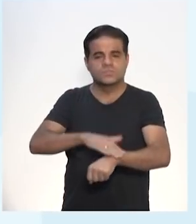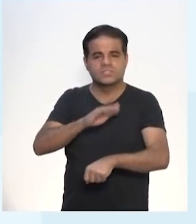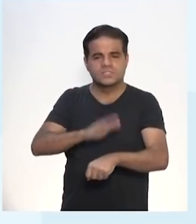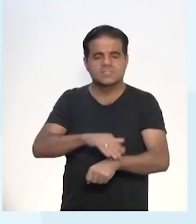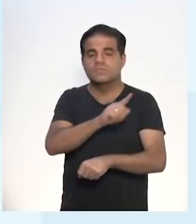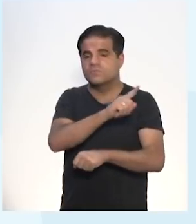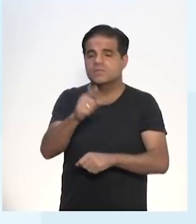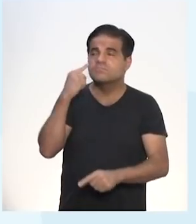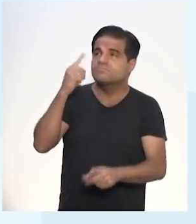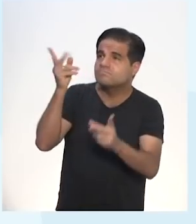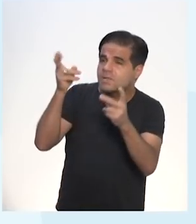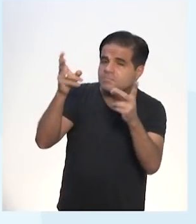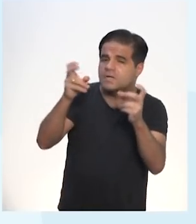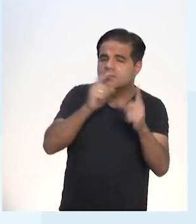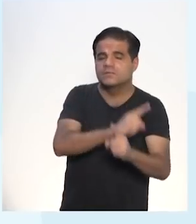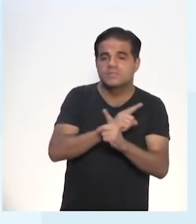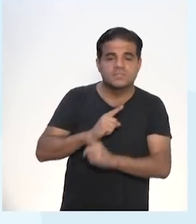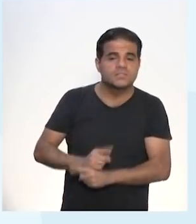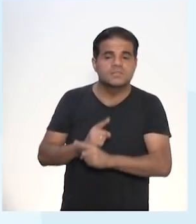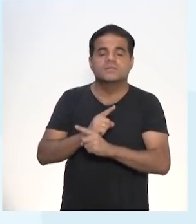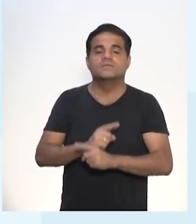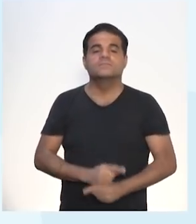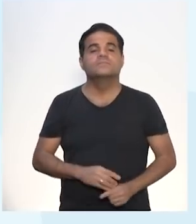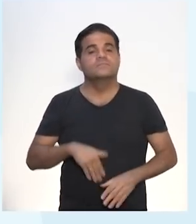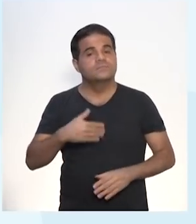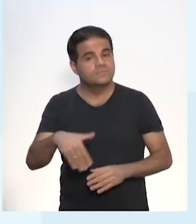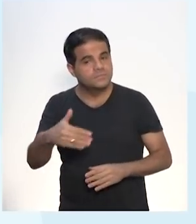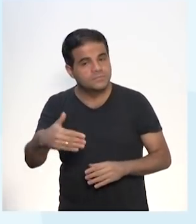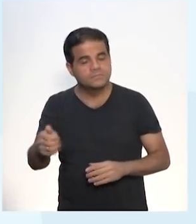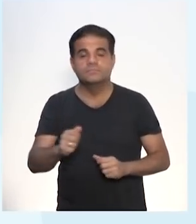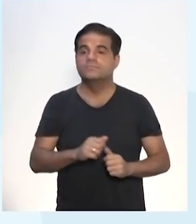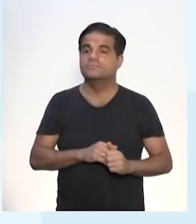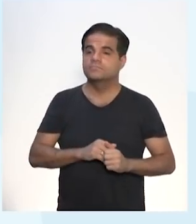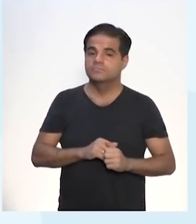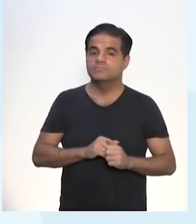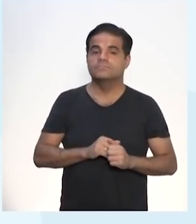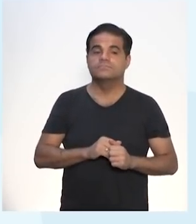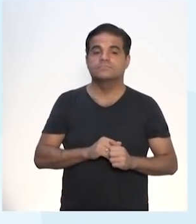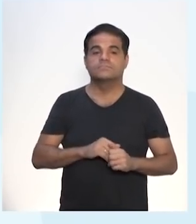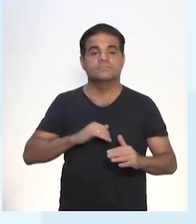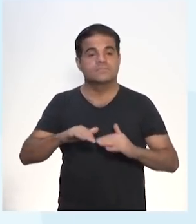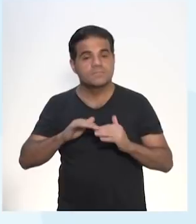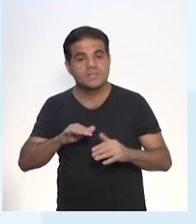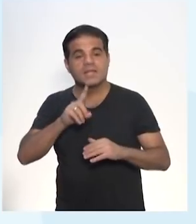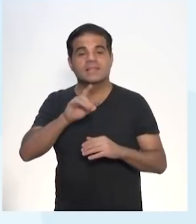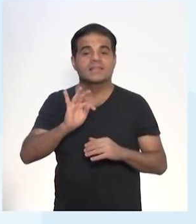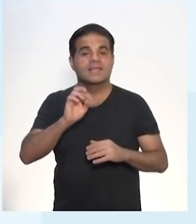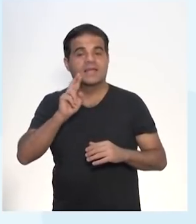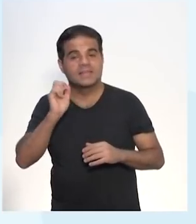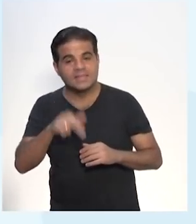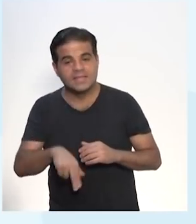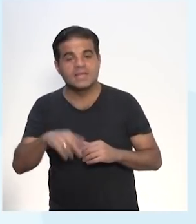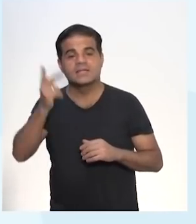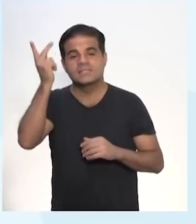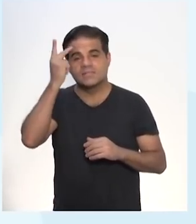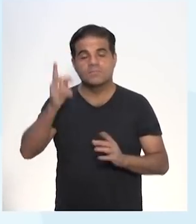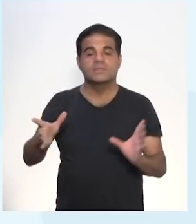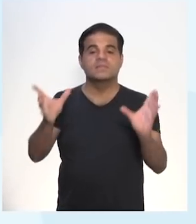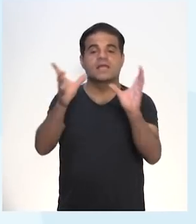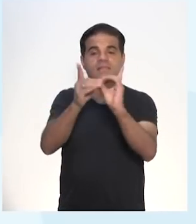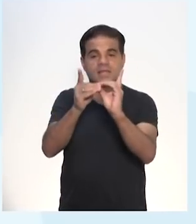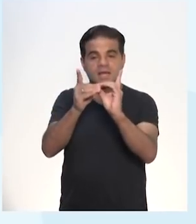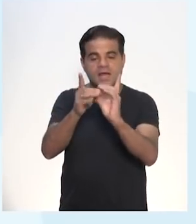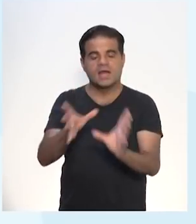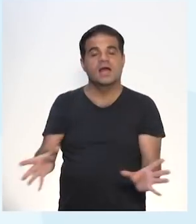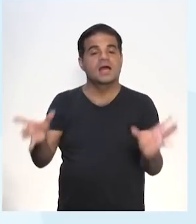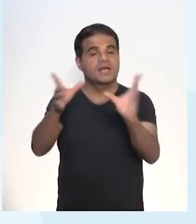vocês identificarem. Apesar dos 30 segundos... Paulista de Segurança no Trânsito, Detran, São Paulo, governo... Foca Alguma coisa